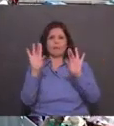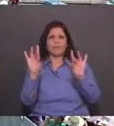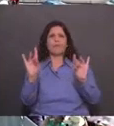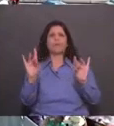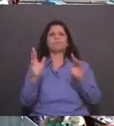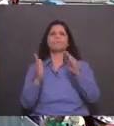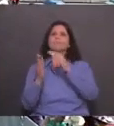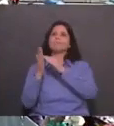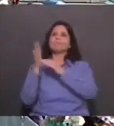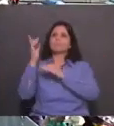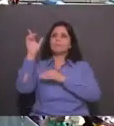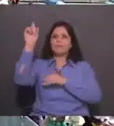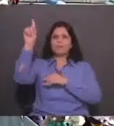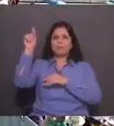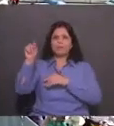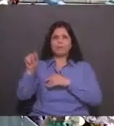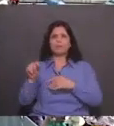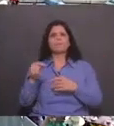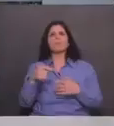omnium, et